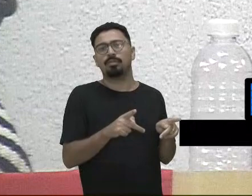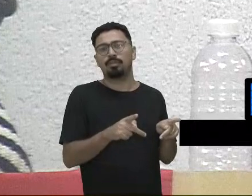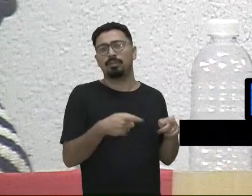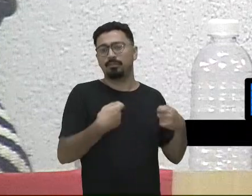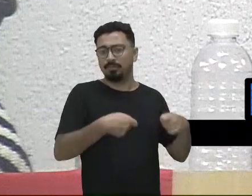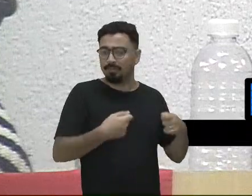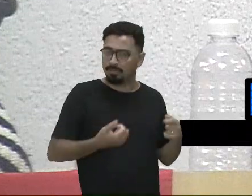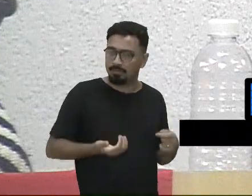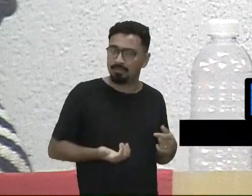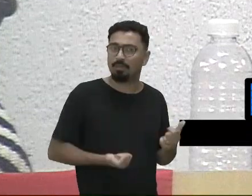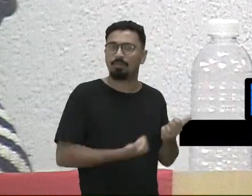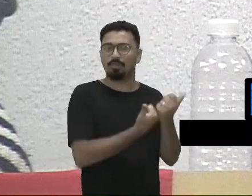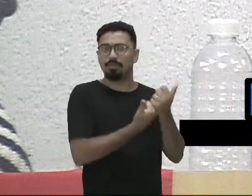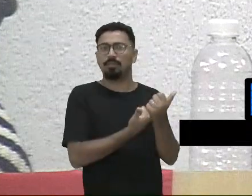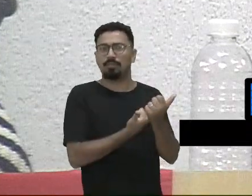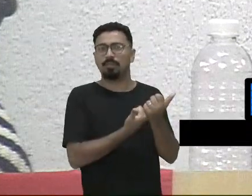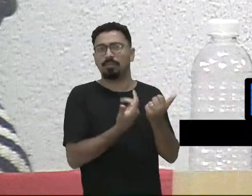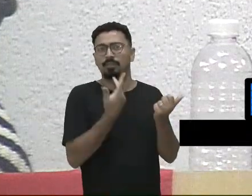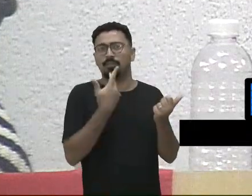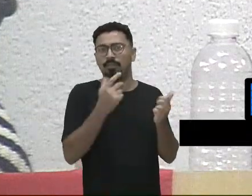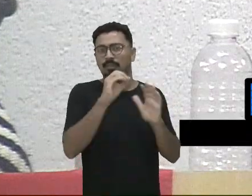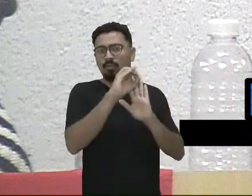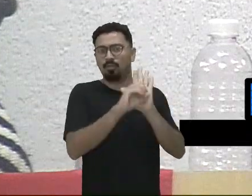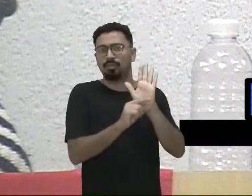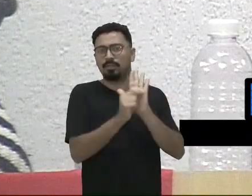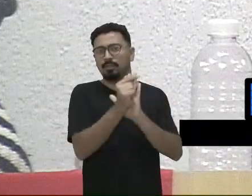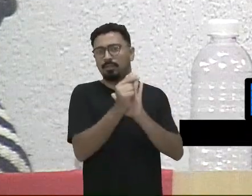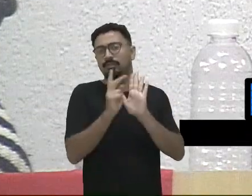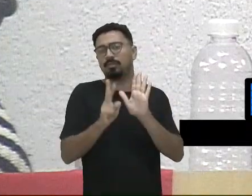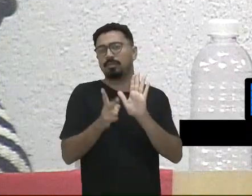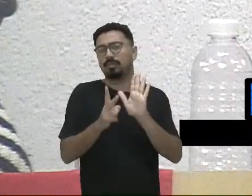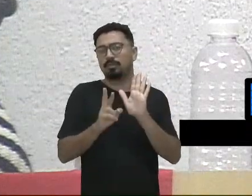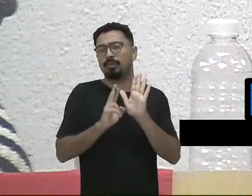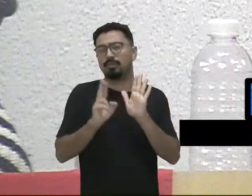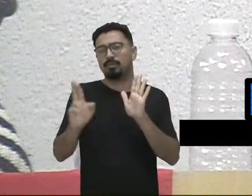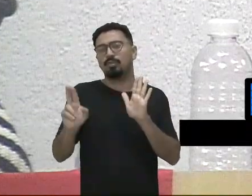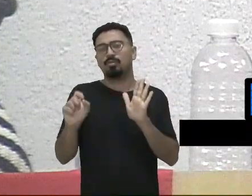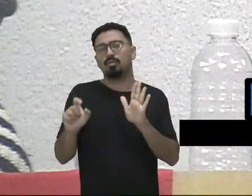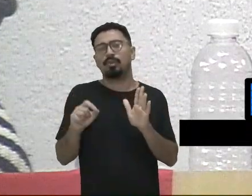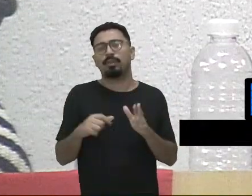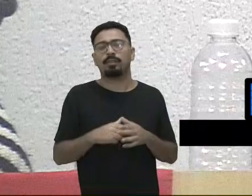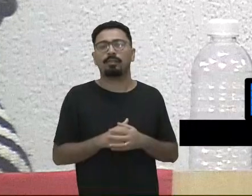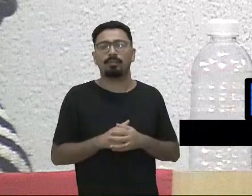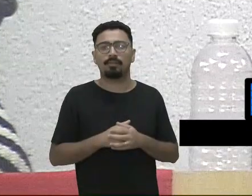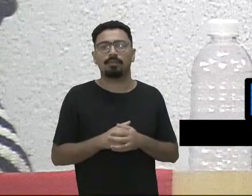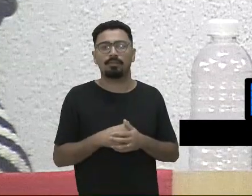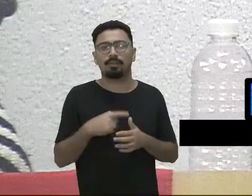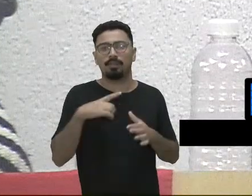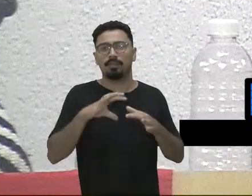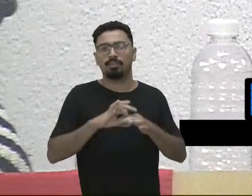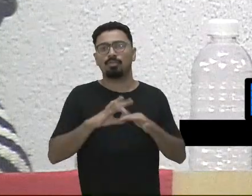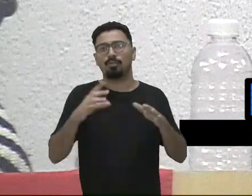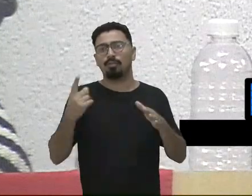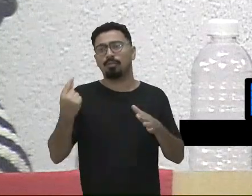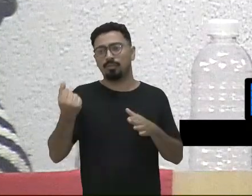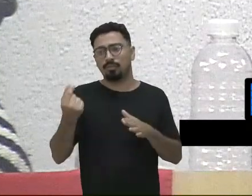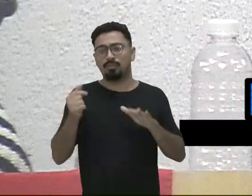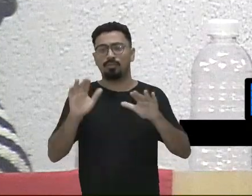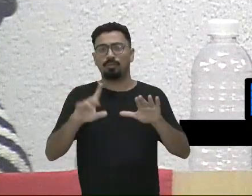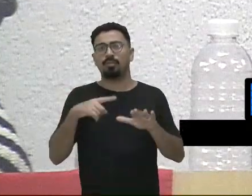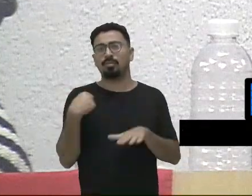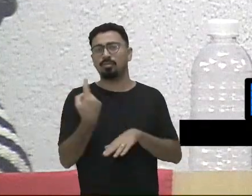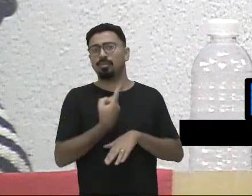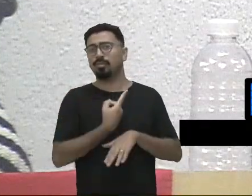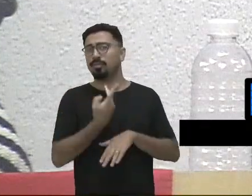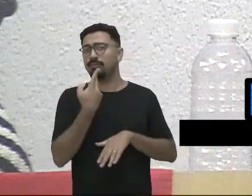sempre escuta que esse orçamento precisa ser realizado diante disponibilidade de recurso. Mas a gente está